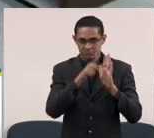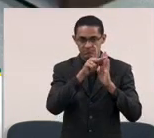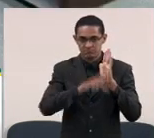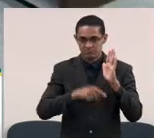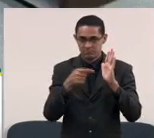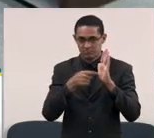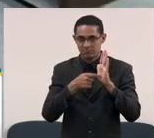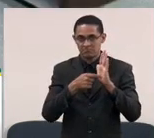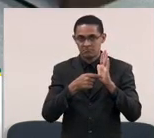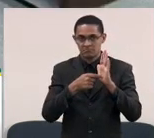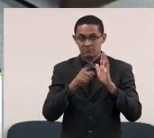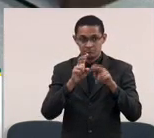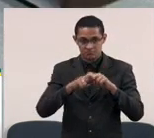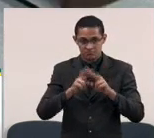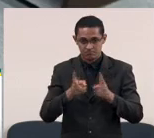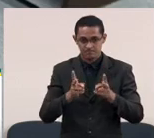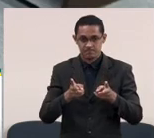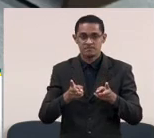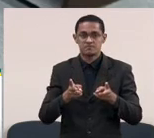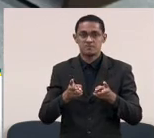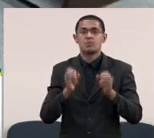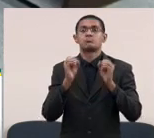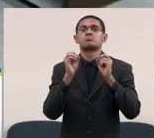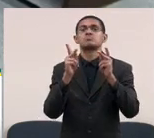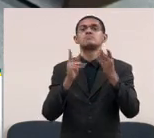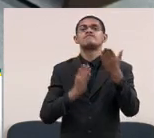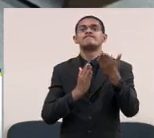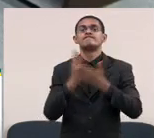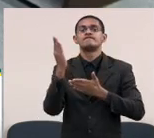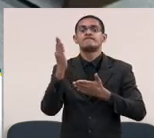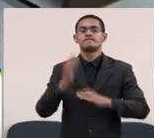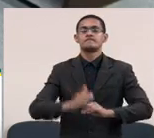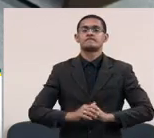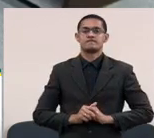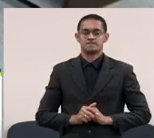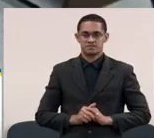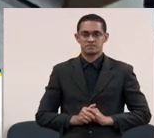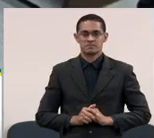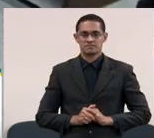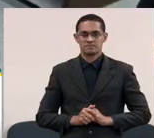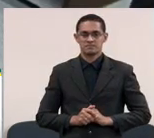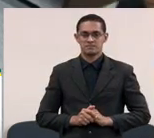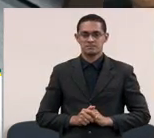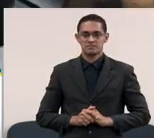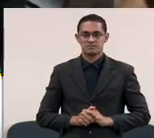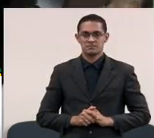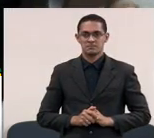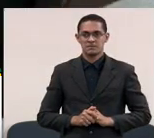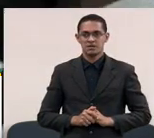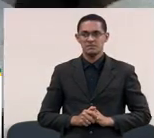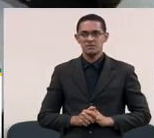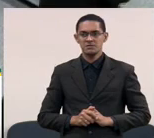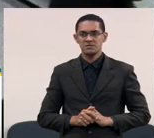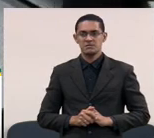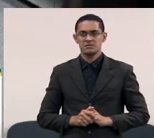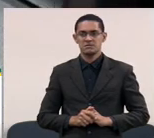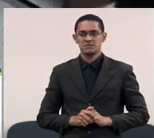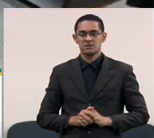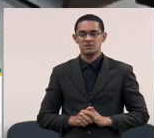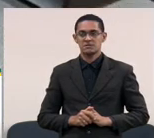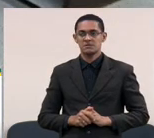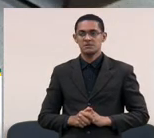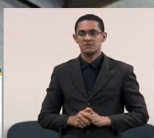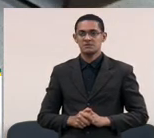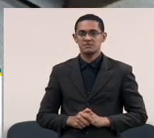de lei, permaneçam como estão. Aprovado. Peço ao deputado Oliveira Santos que faça a leitura